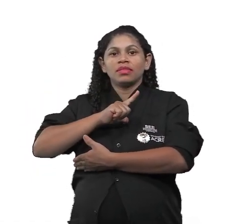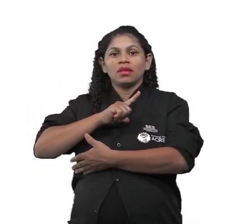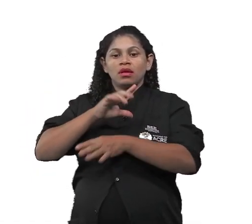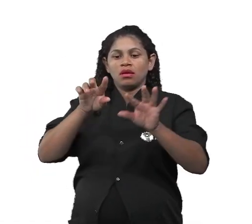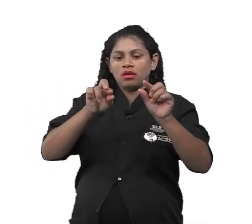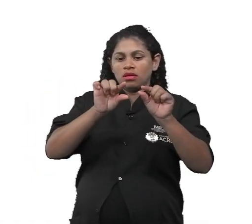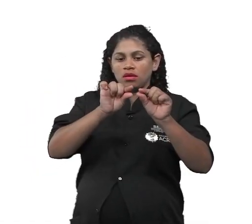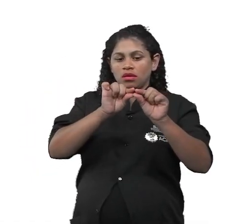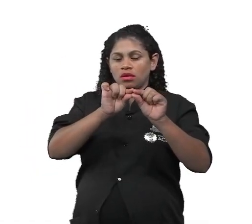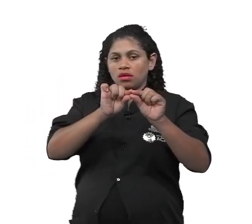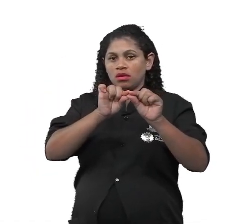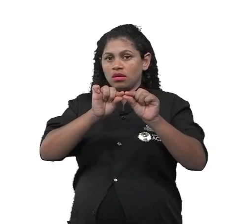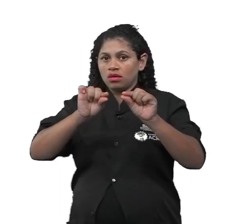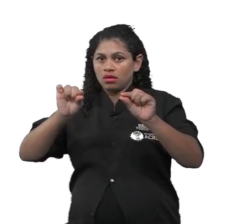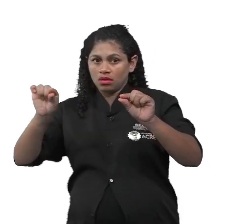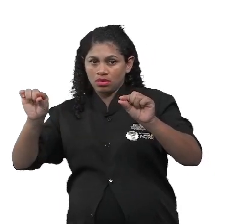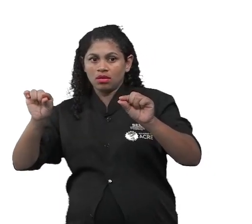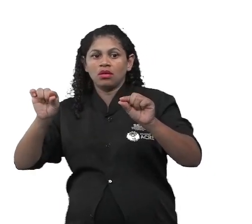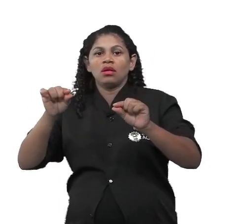2R.